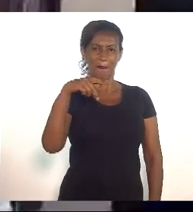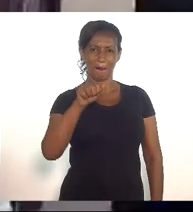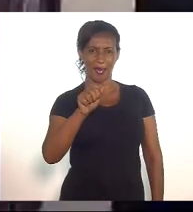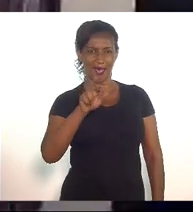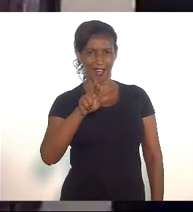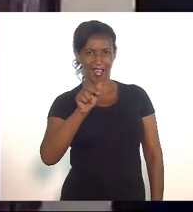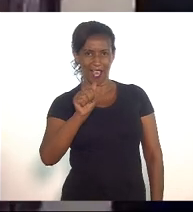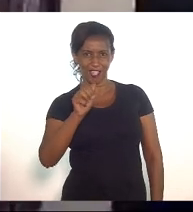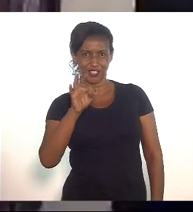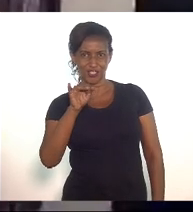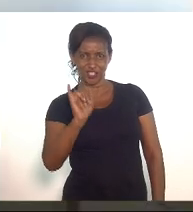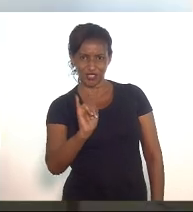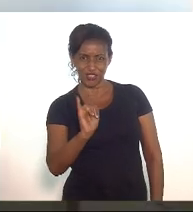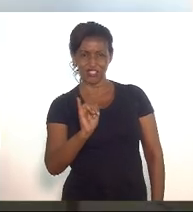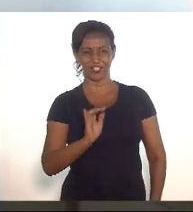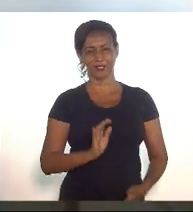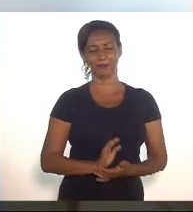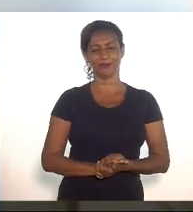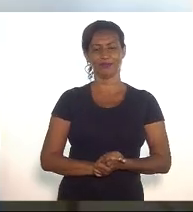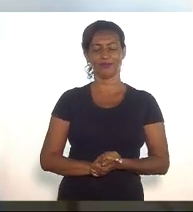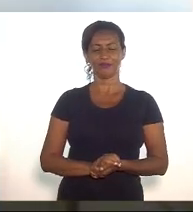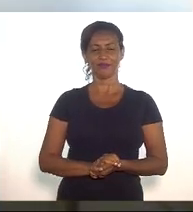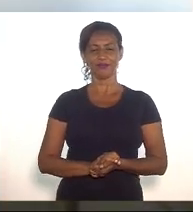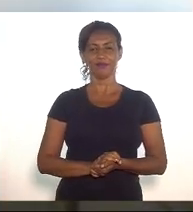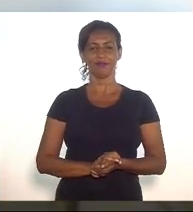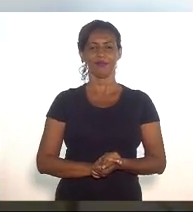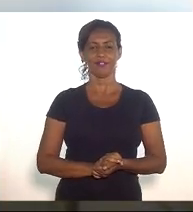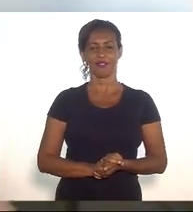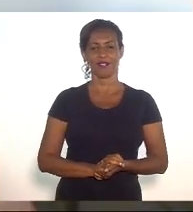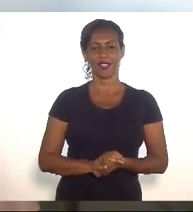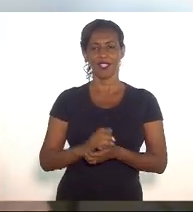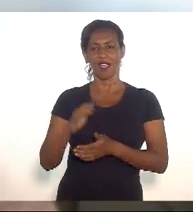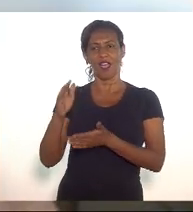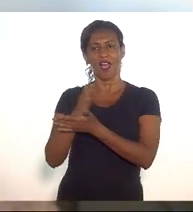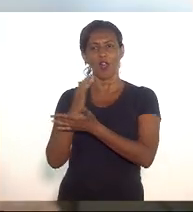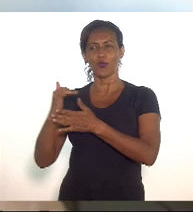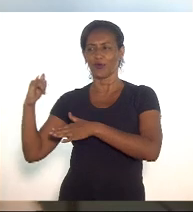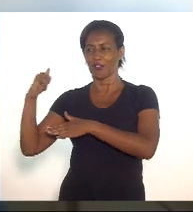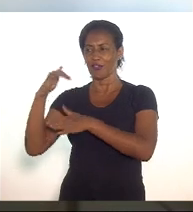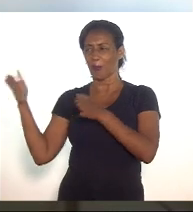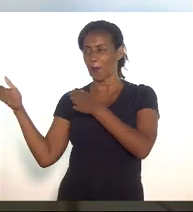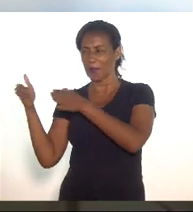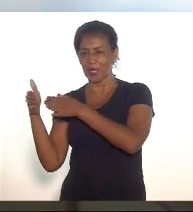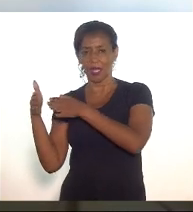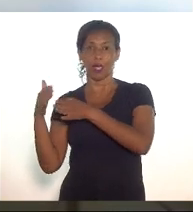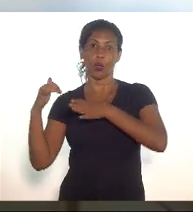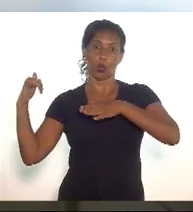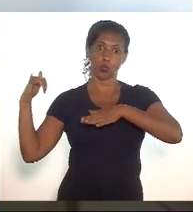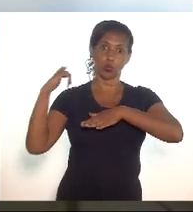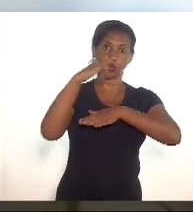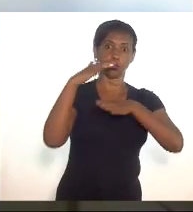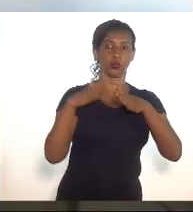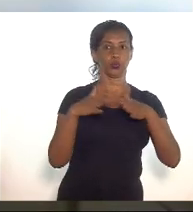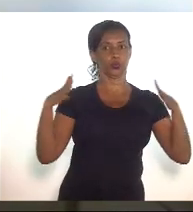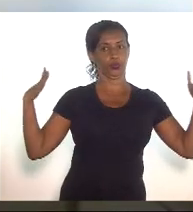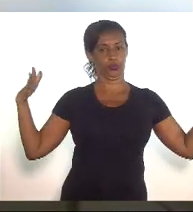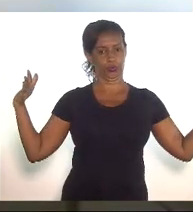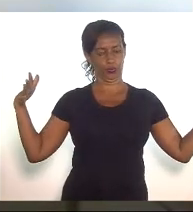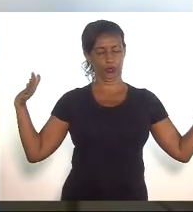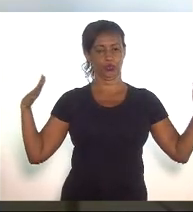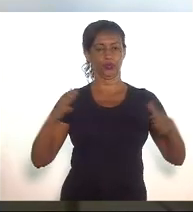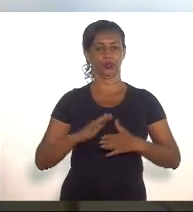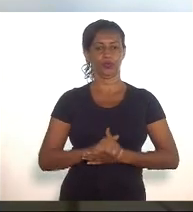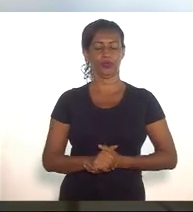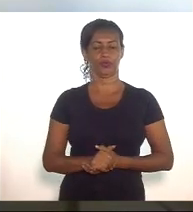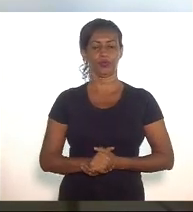Só para aeronaves muito pequenas e outros para aeronaves maiores, inclusive aeroportos